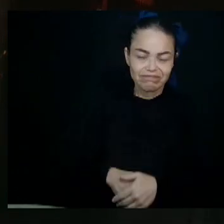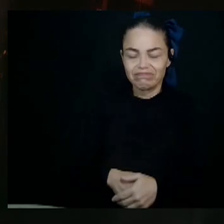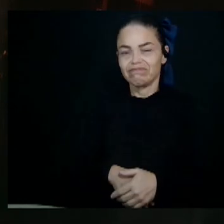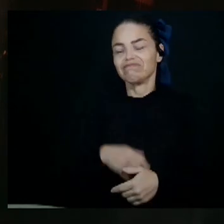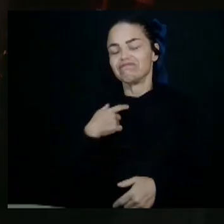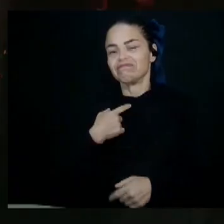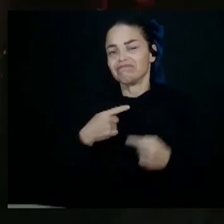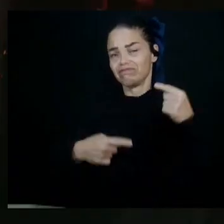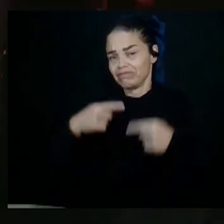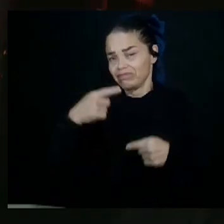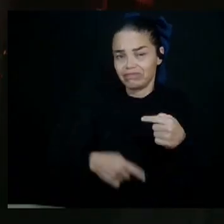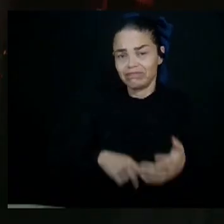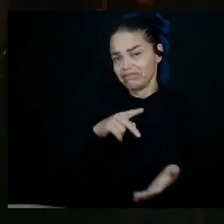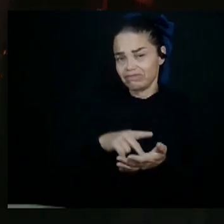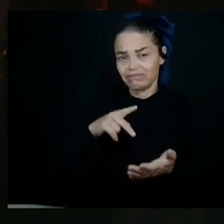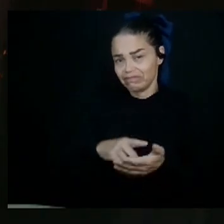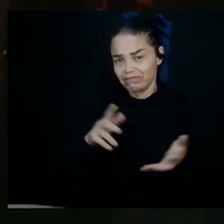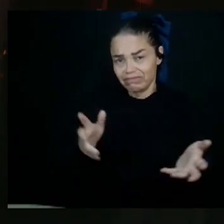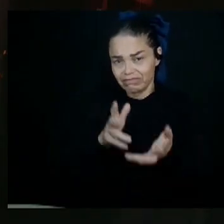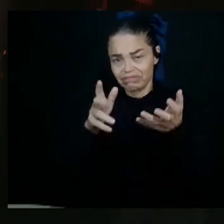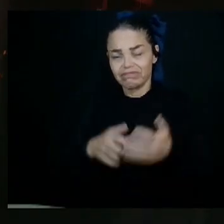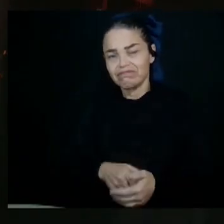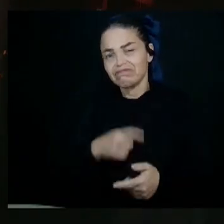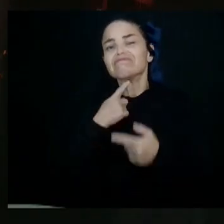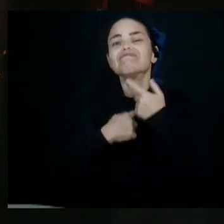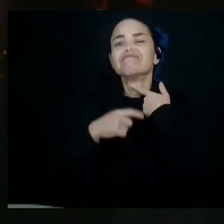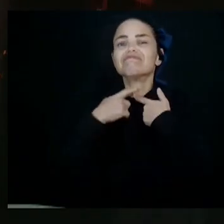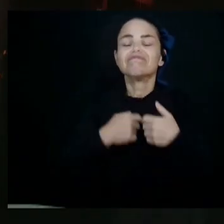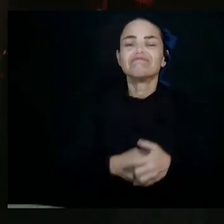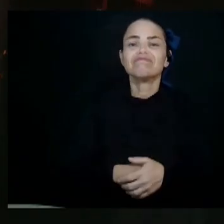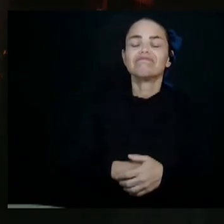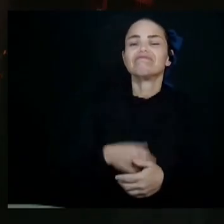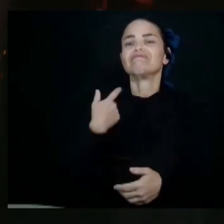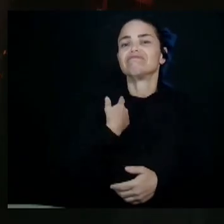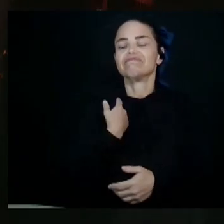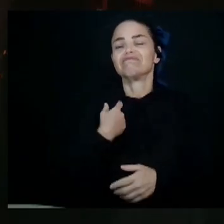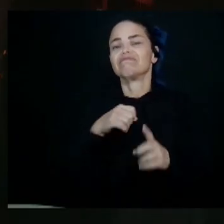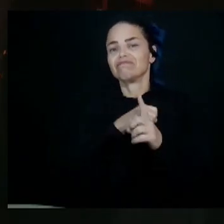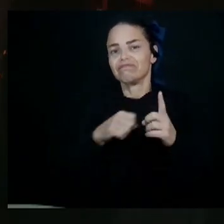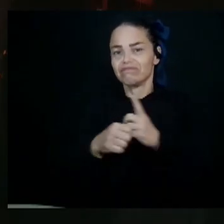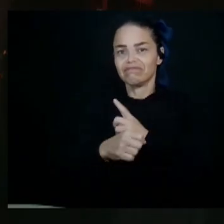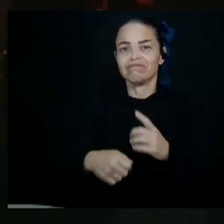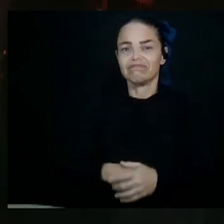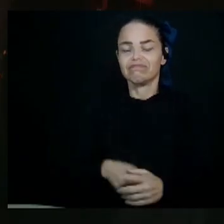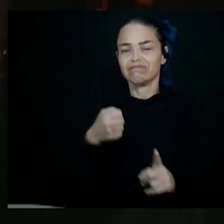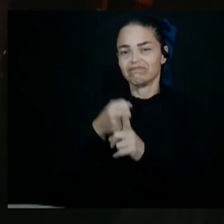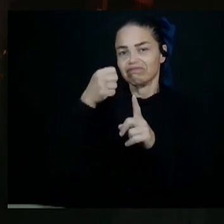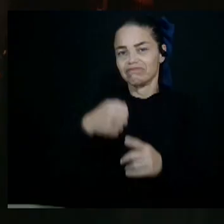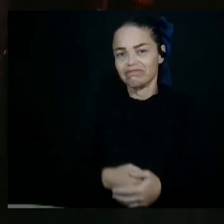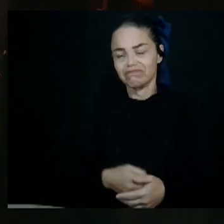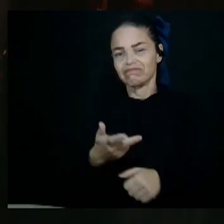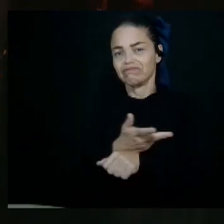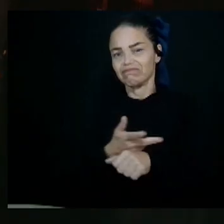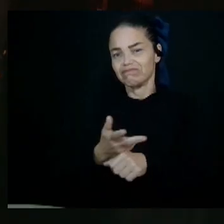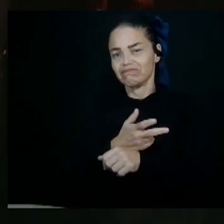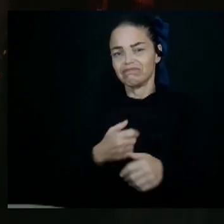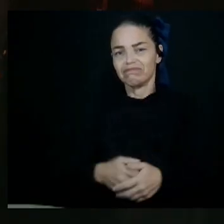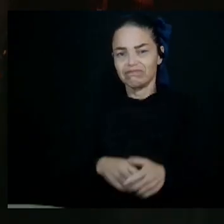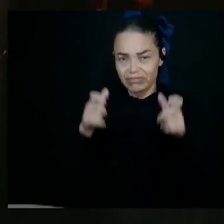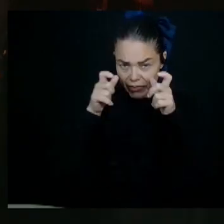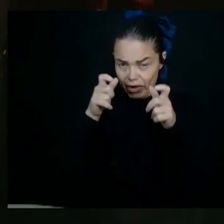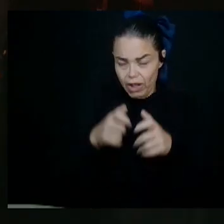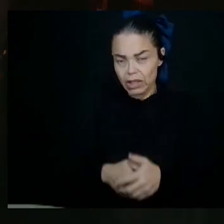o que realmente move os nossos desejos, as cobranças da sociedade, o impacto dessa busca constante na vida